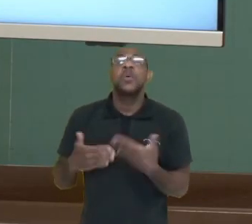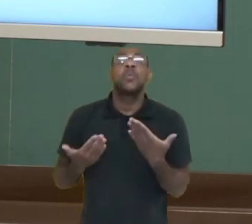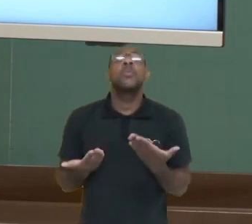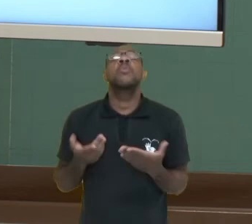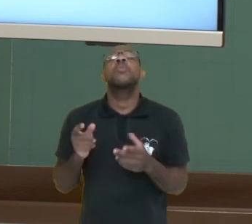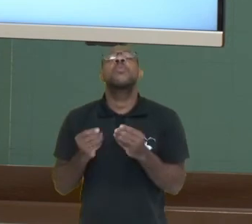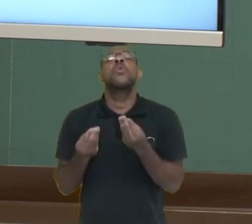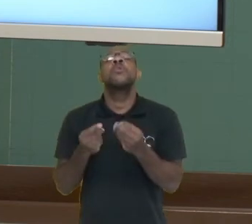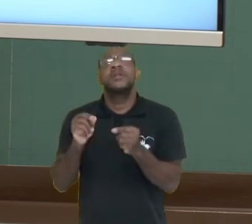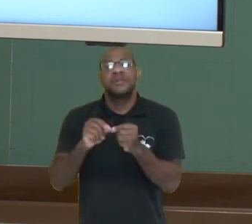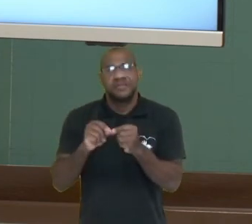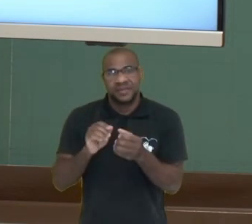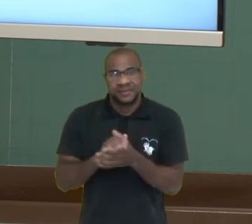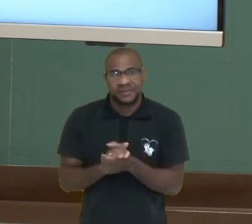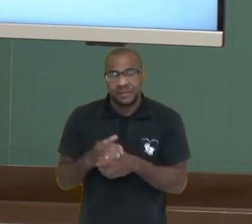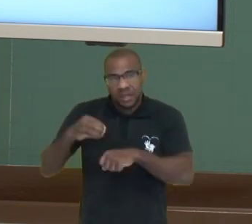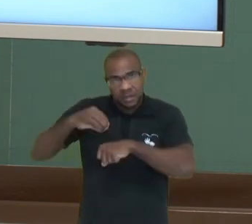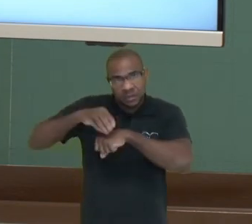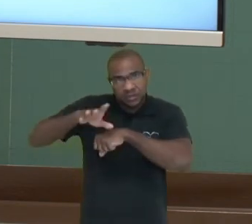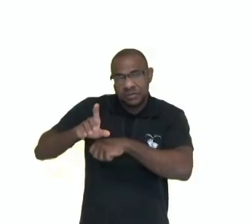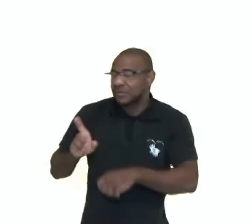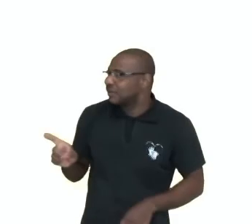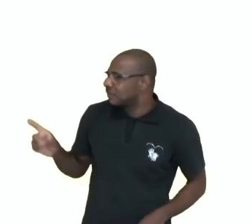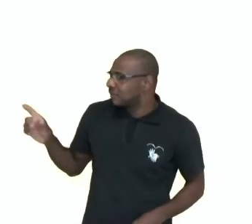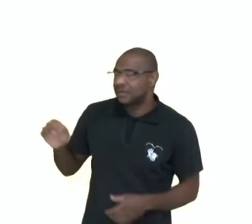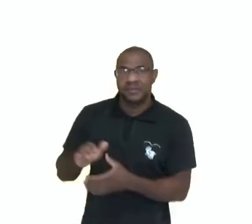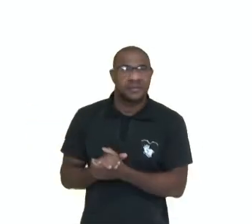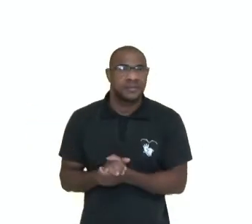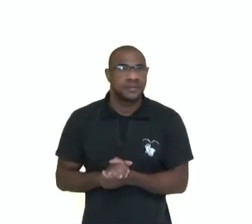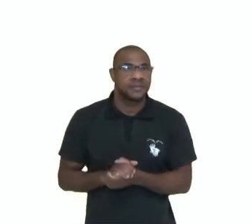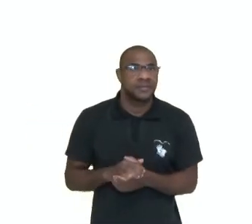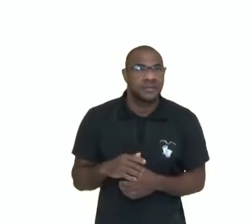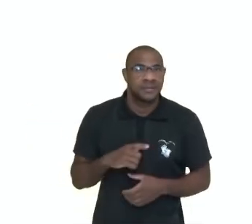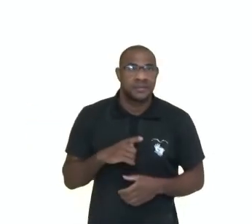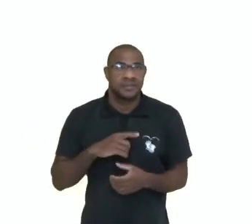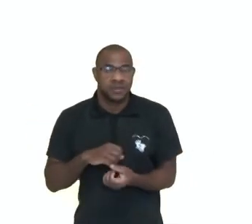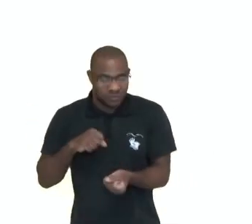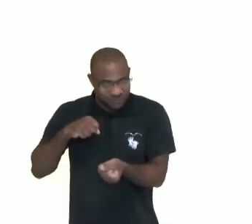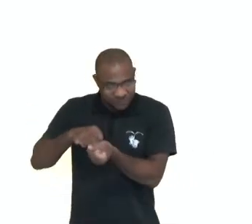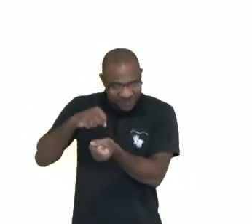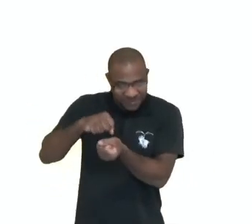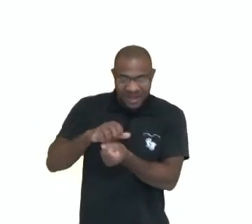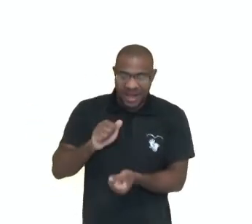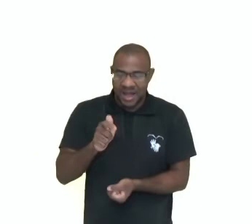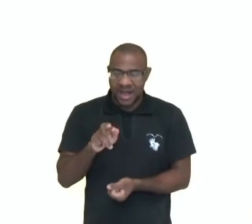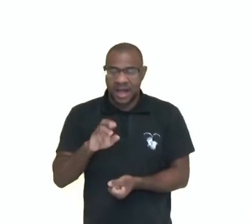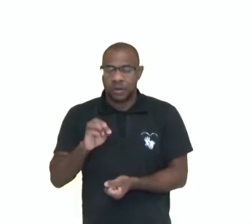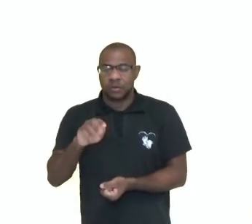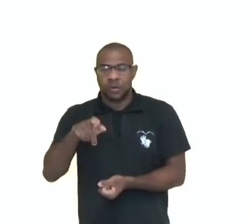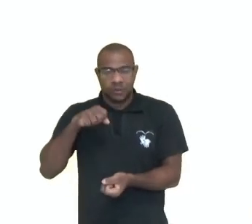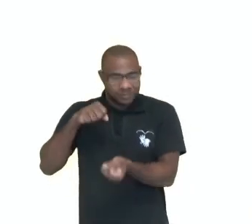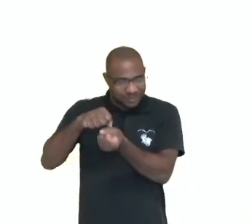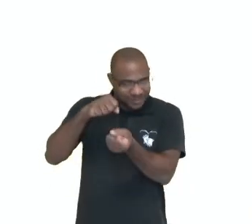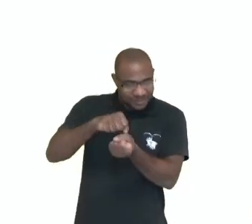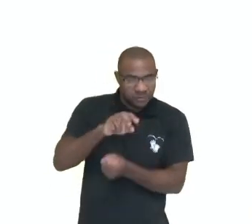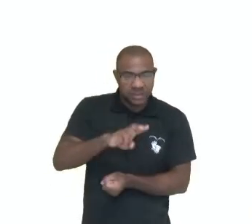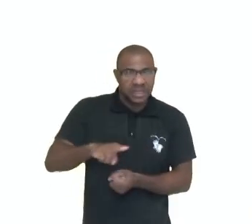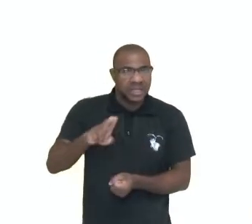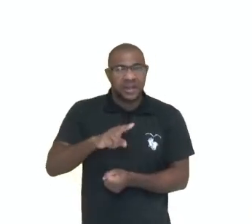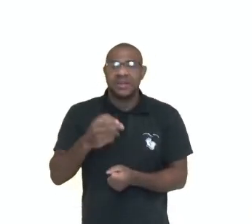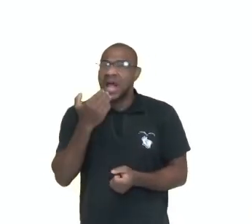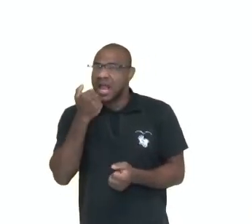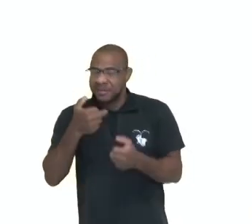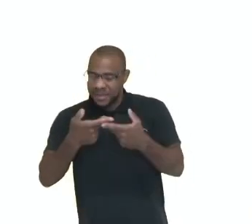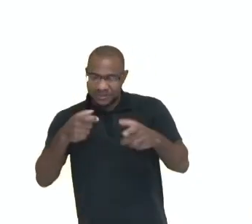fez? Eu vou dar uma sugestão. Olha lá, o elevado número de agrotóxicos utilizados na produção dos alimentos de